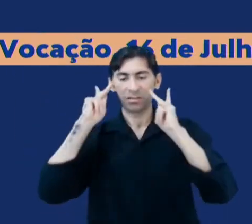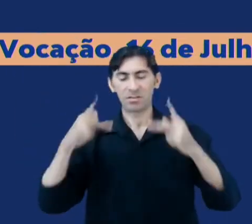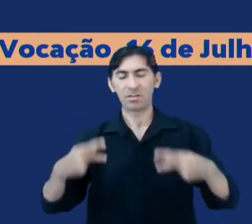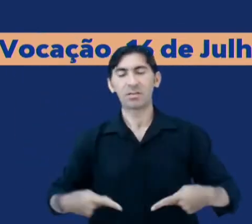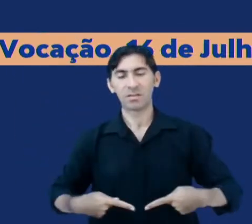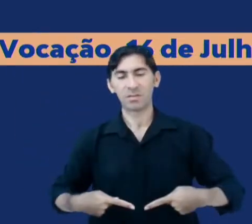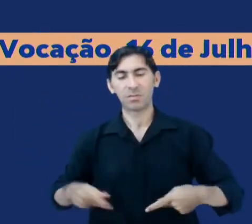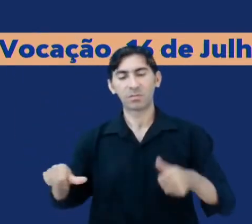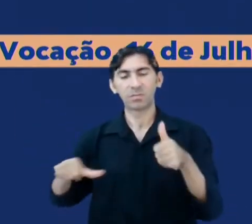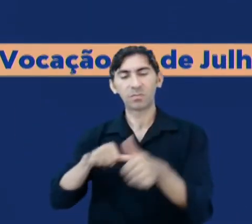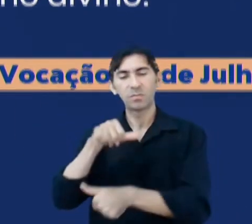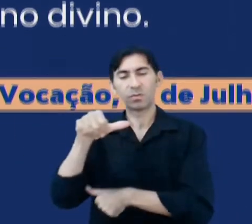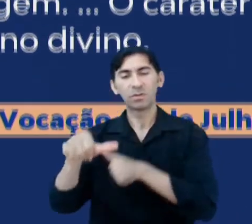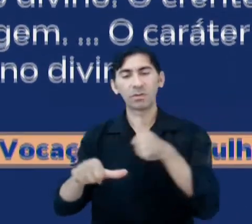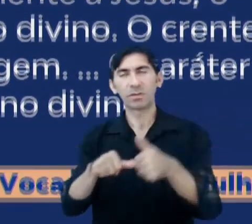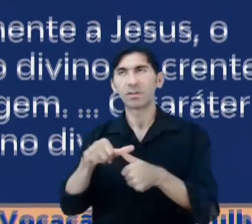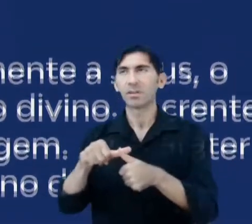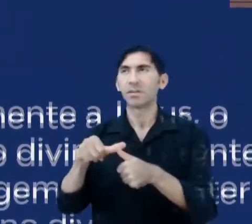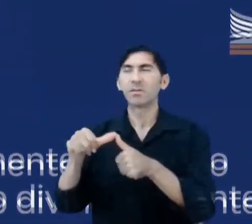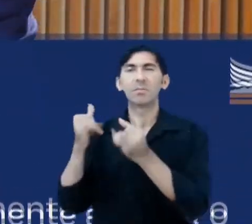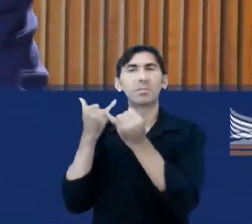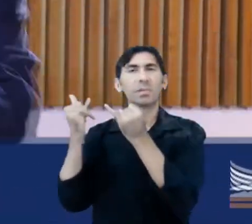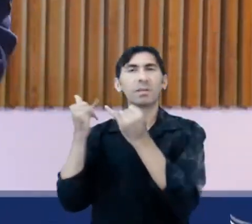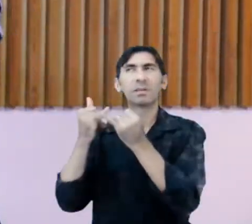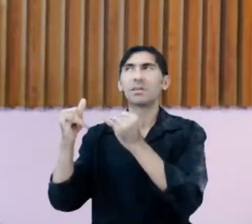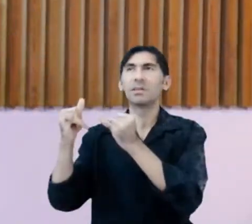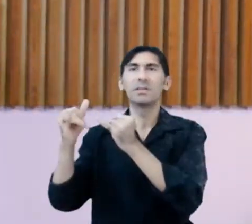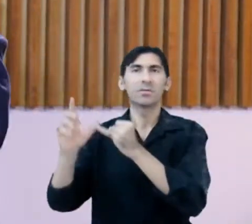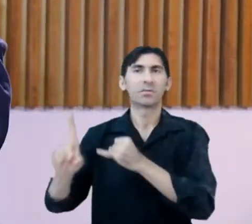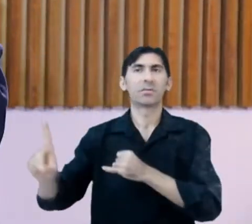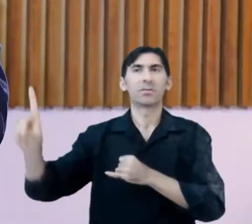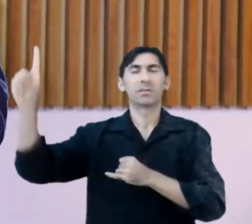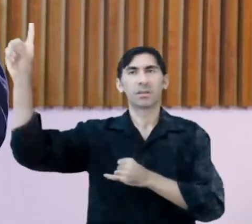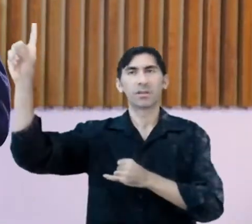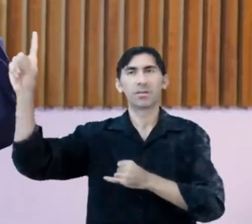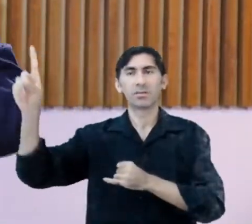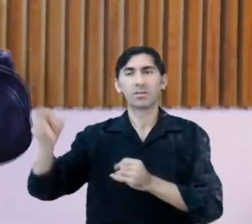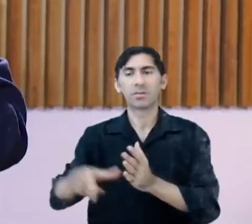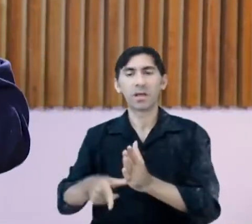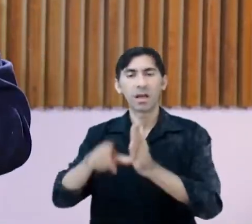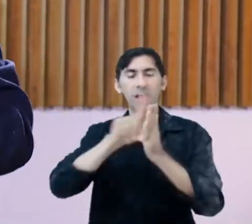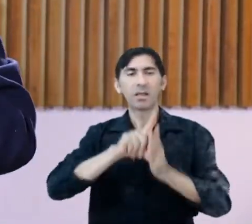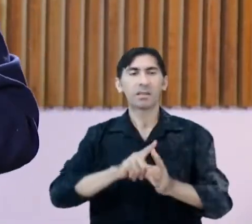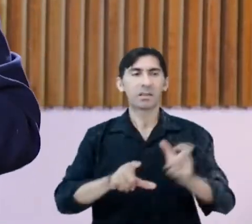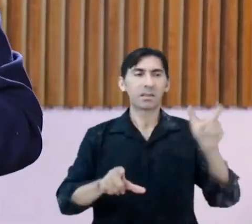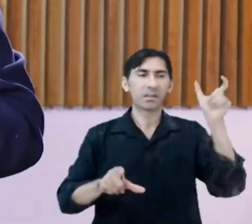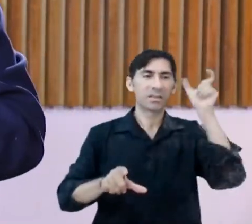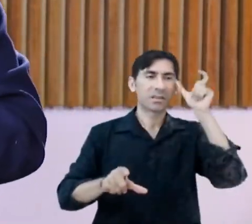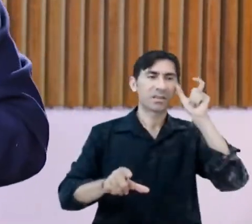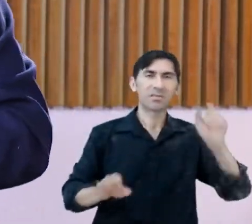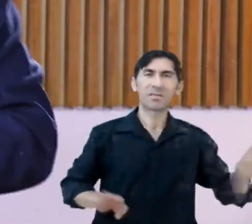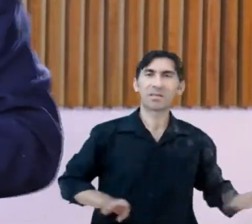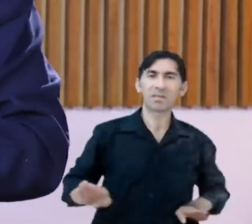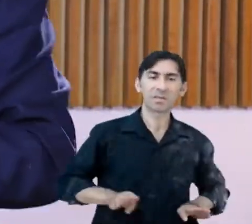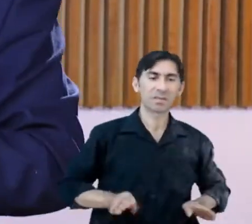muda-se no divino. De instrumento de Satanás que ele era, ele passa a ser servo da justiça de